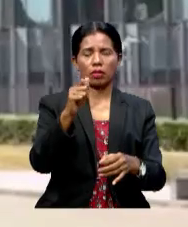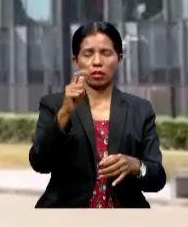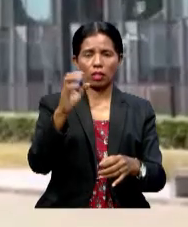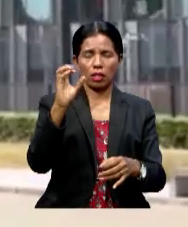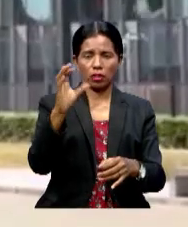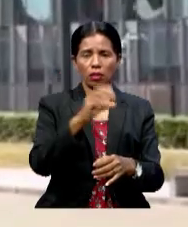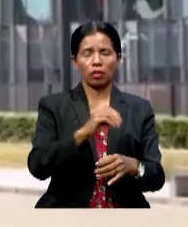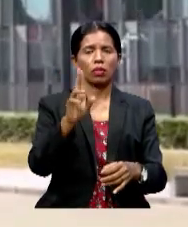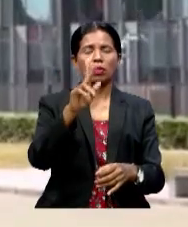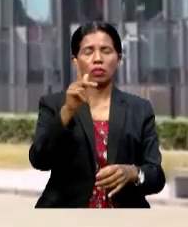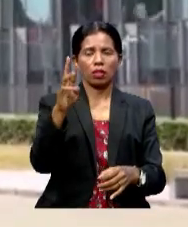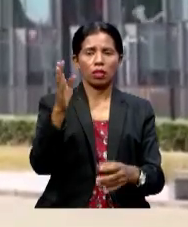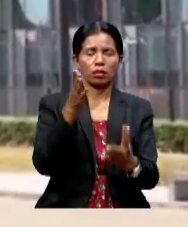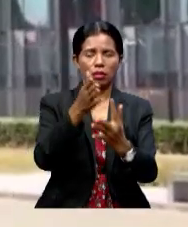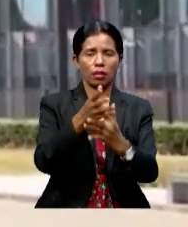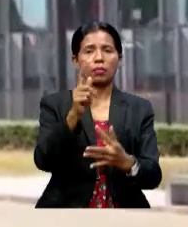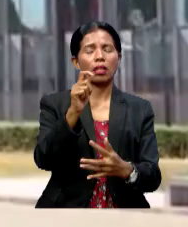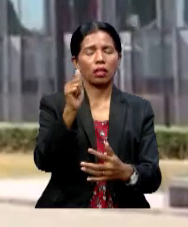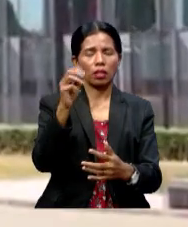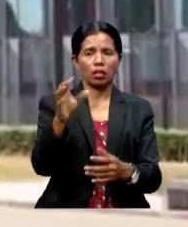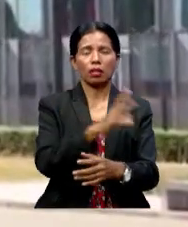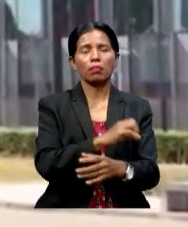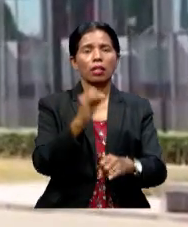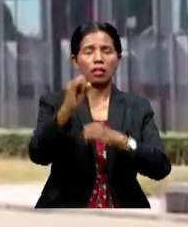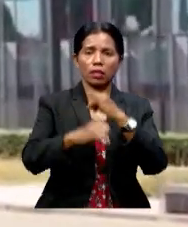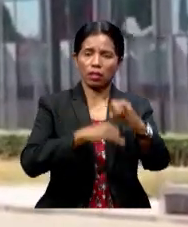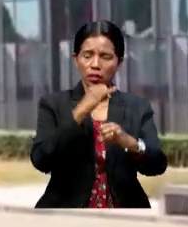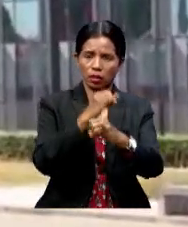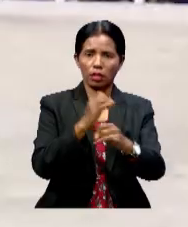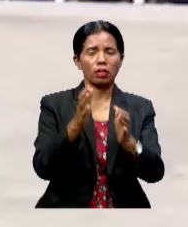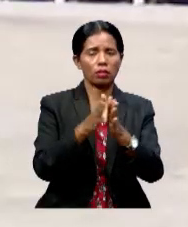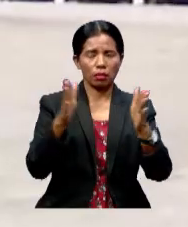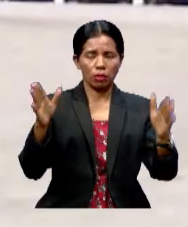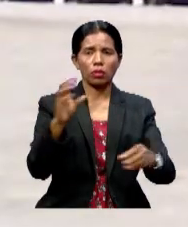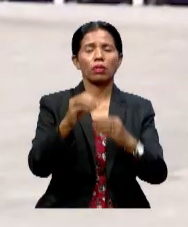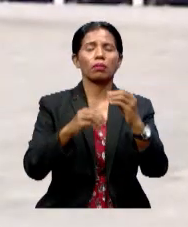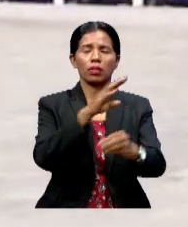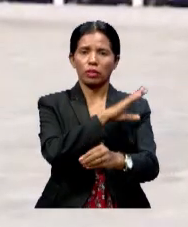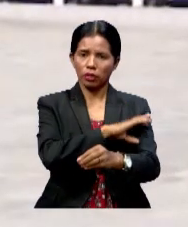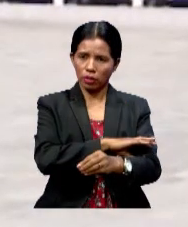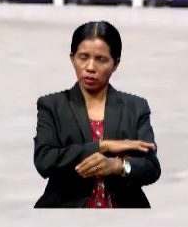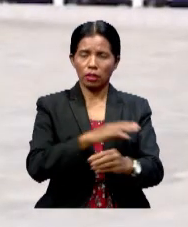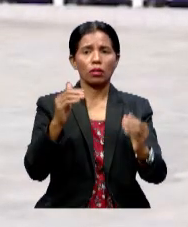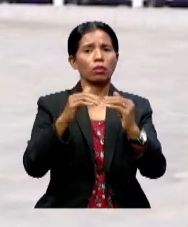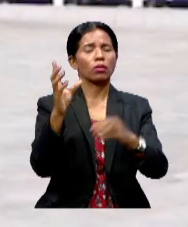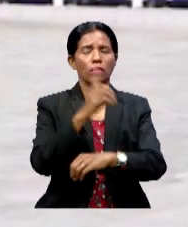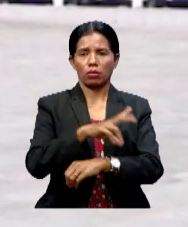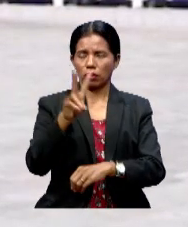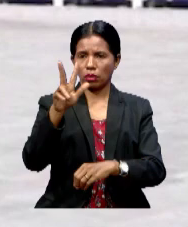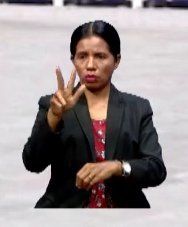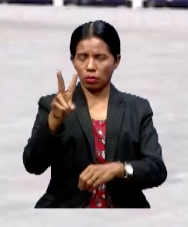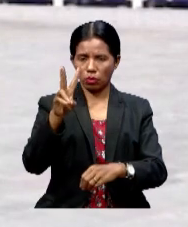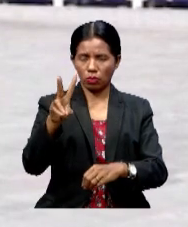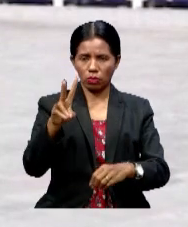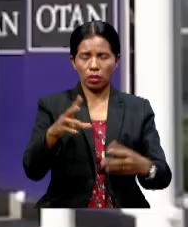na Ucrânia atuareba NATO na oposição internacional atua a bordo da questão de segurança. A foi cimeira durante a Rua, líder Sira Russi